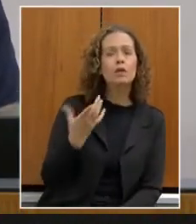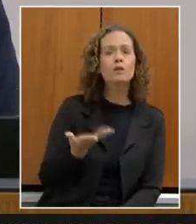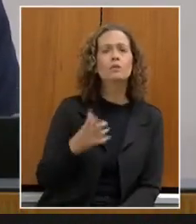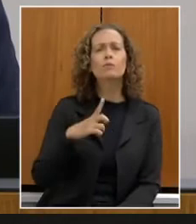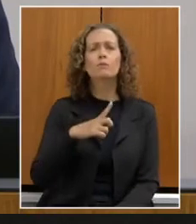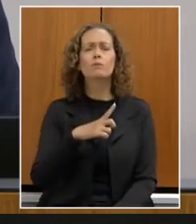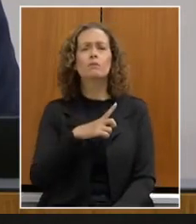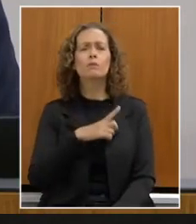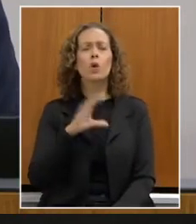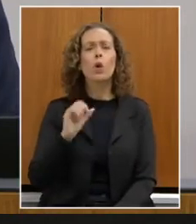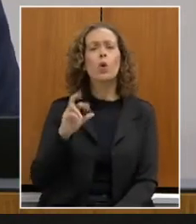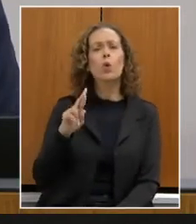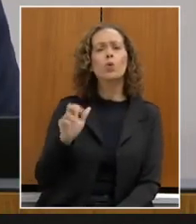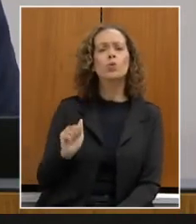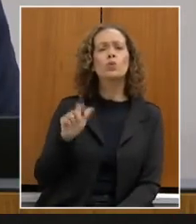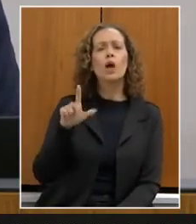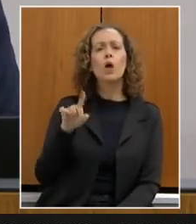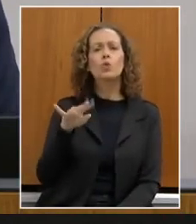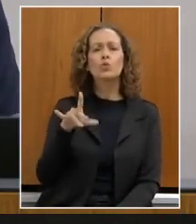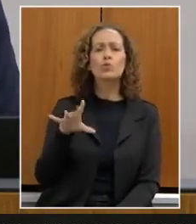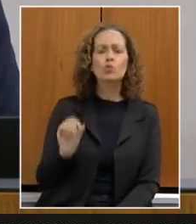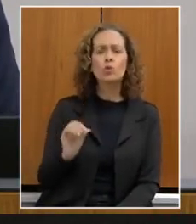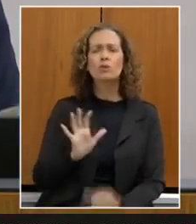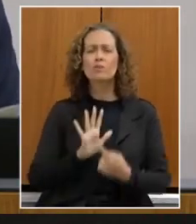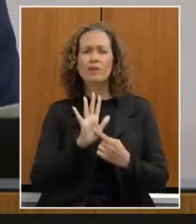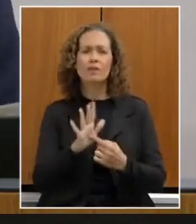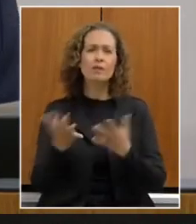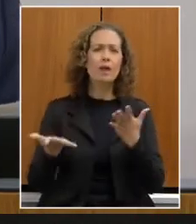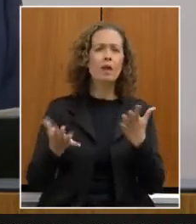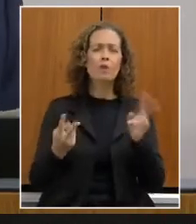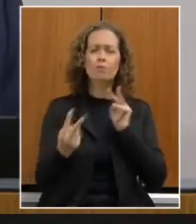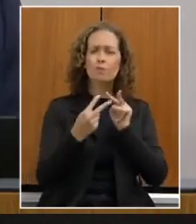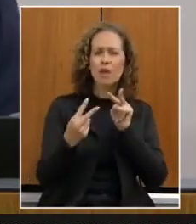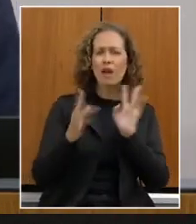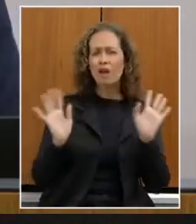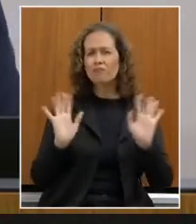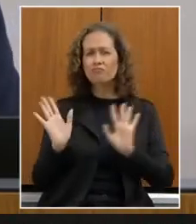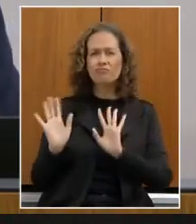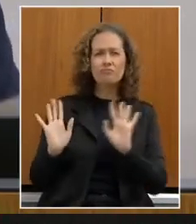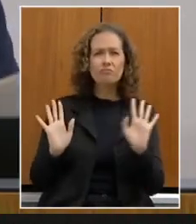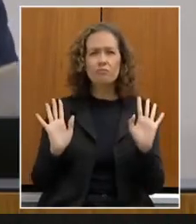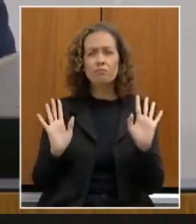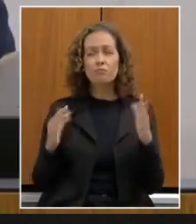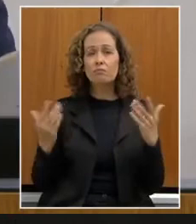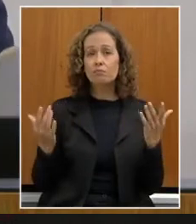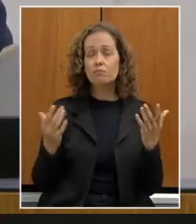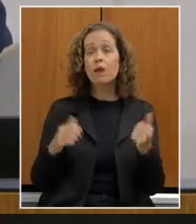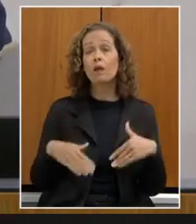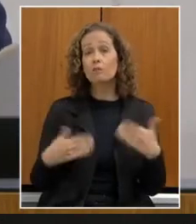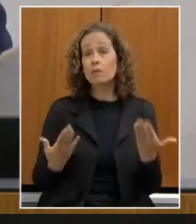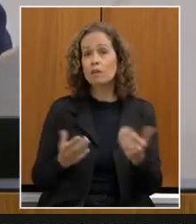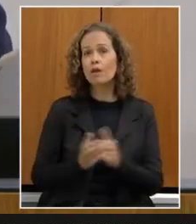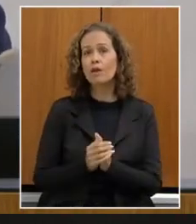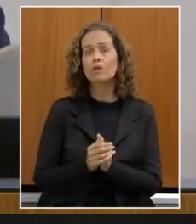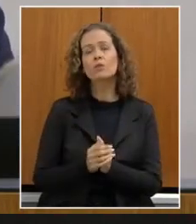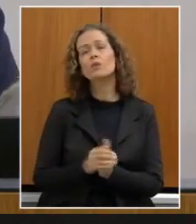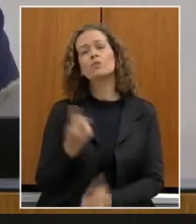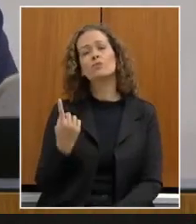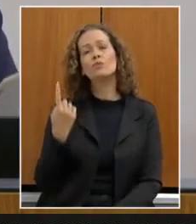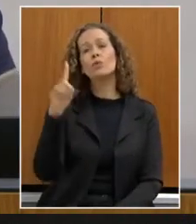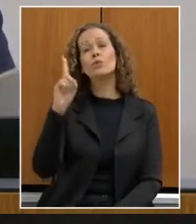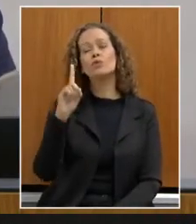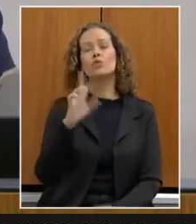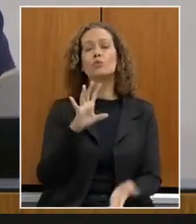ele apareceu aí na rede se ele está online tá não então nós passamos ao último